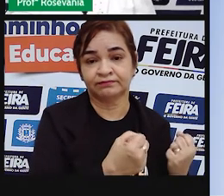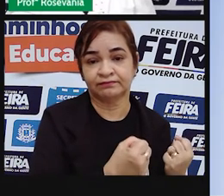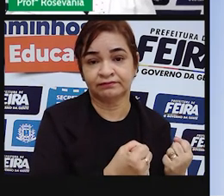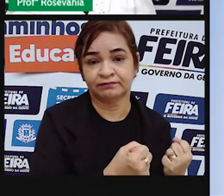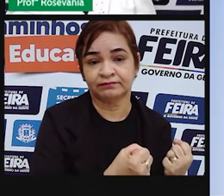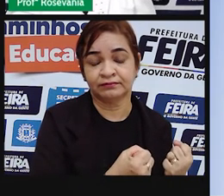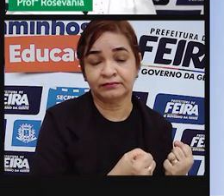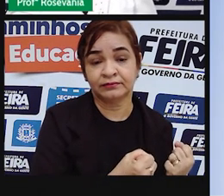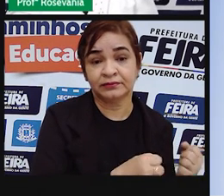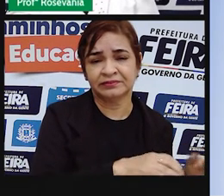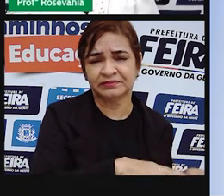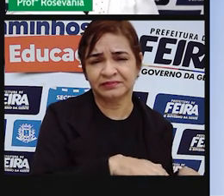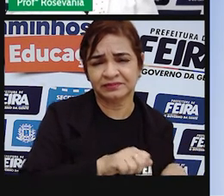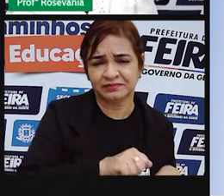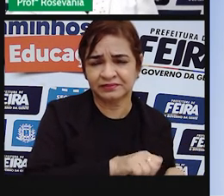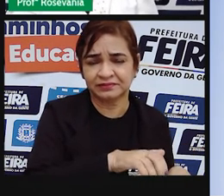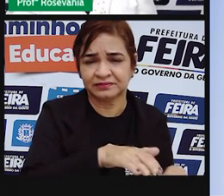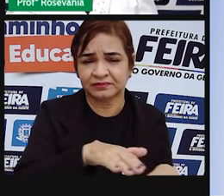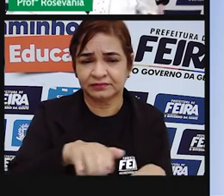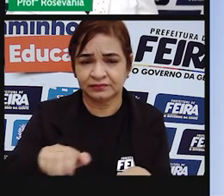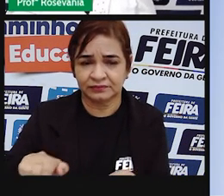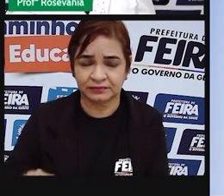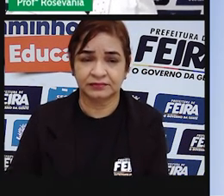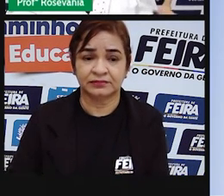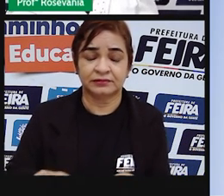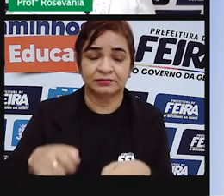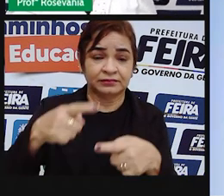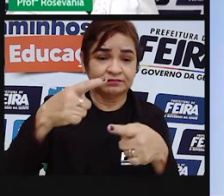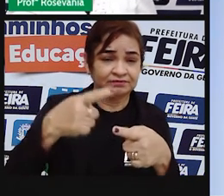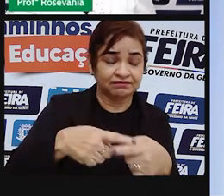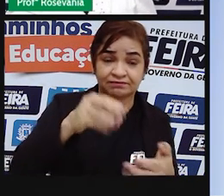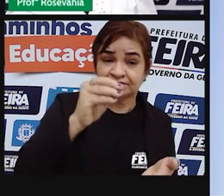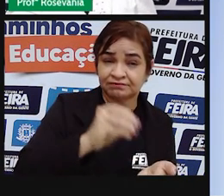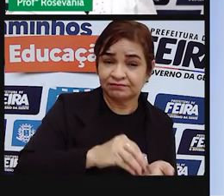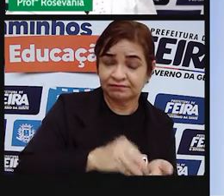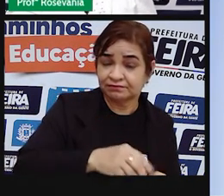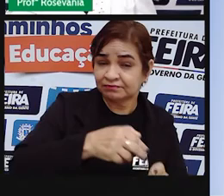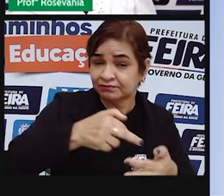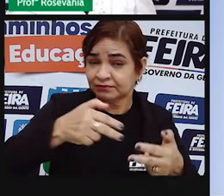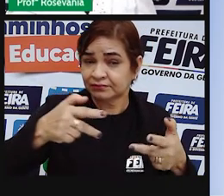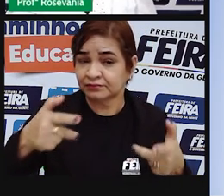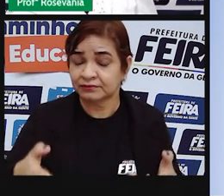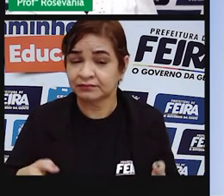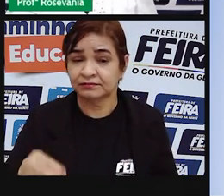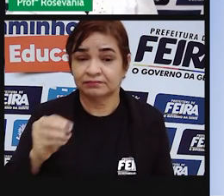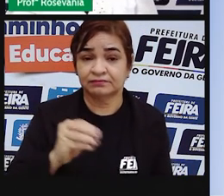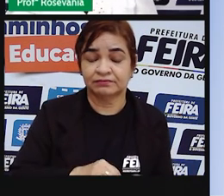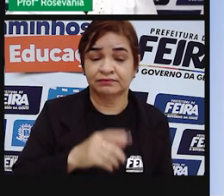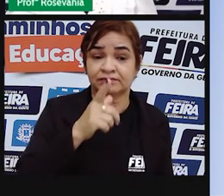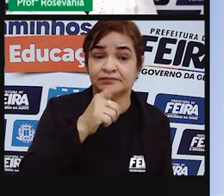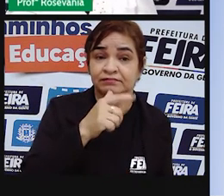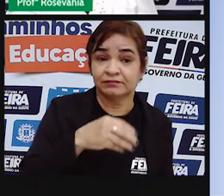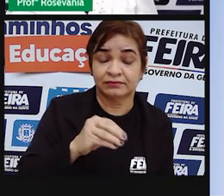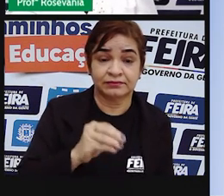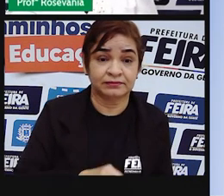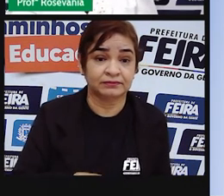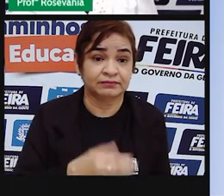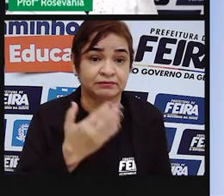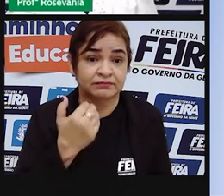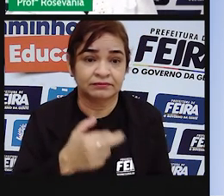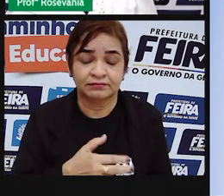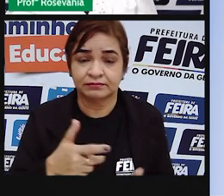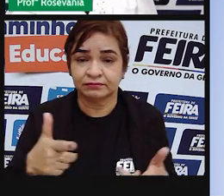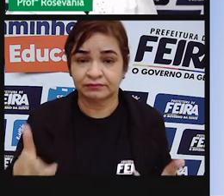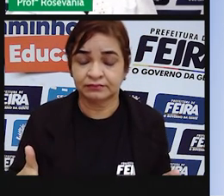evasão principalmente do Sertão né por conta da significa conta das péssimas condições da raça dele né